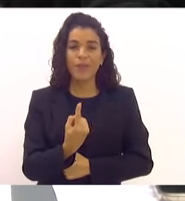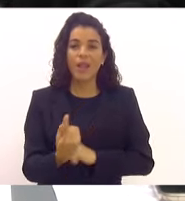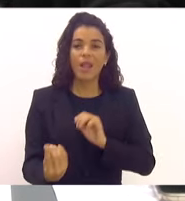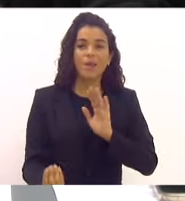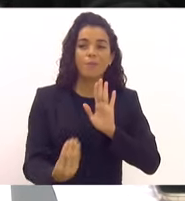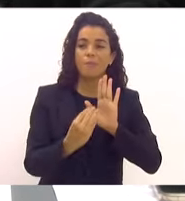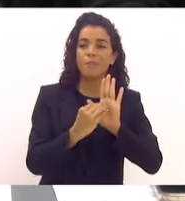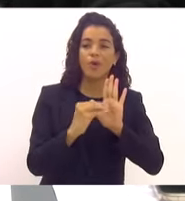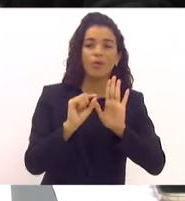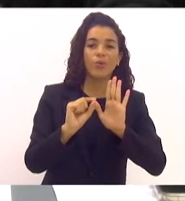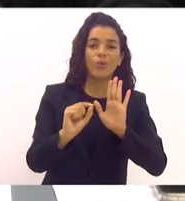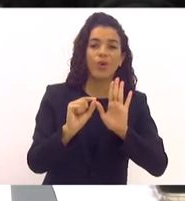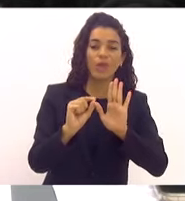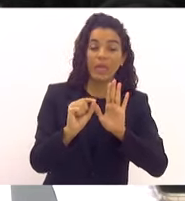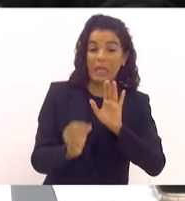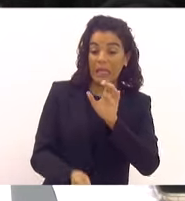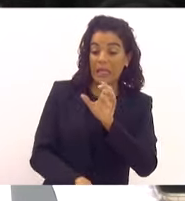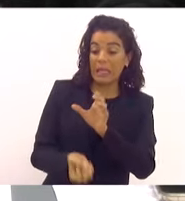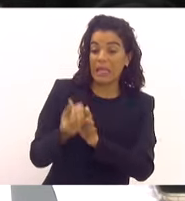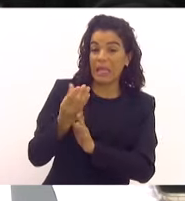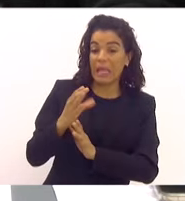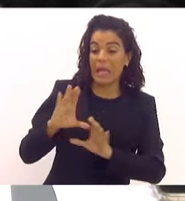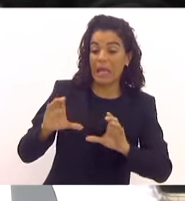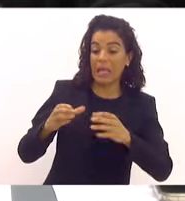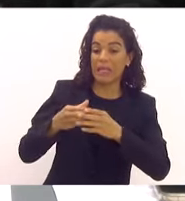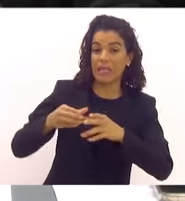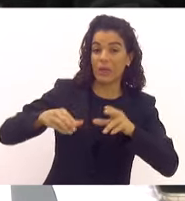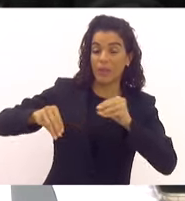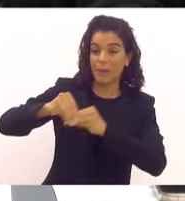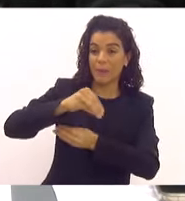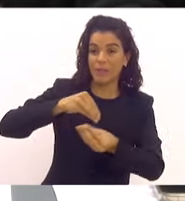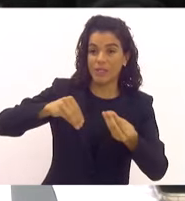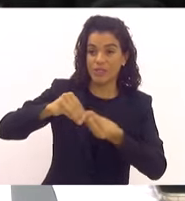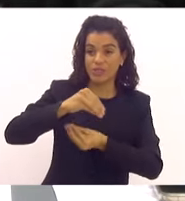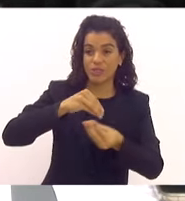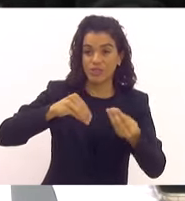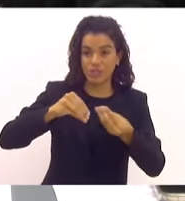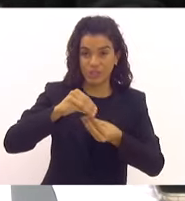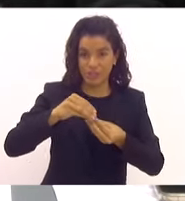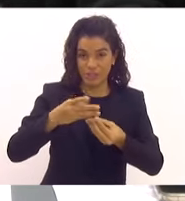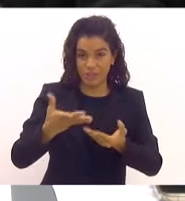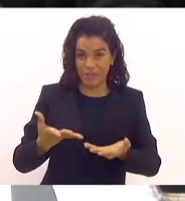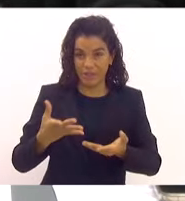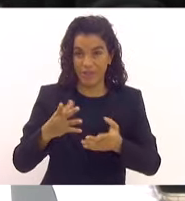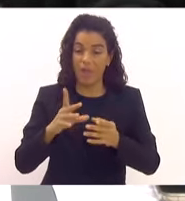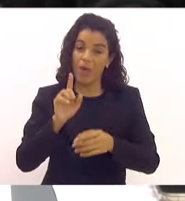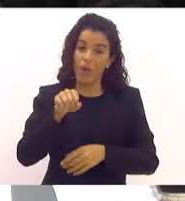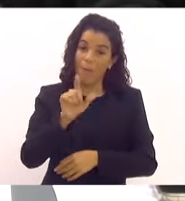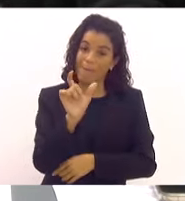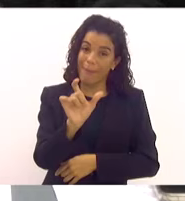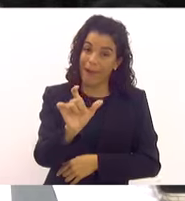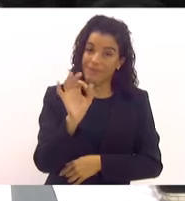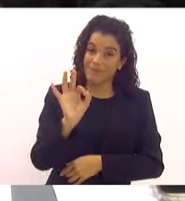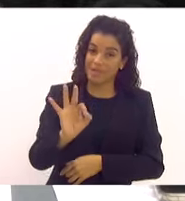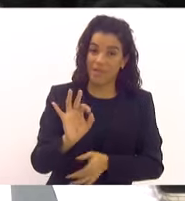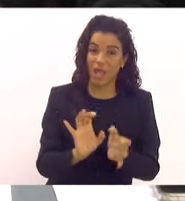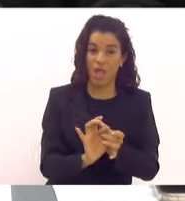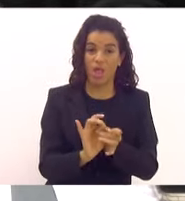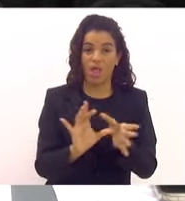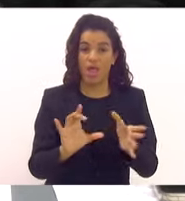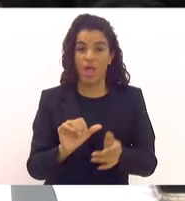fica criada a categoria mista. Né? Teria que botar, fica autorizado. Né? Porque aí